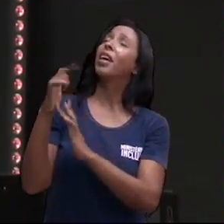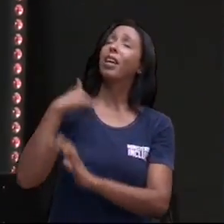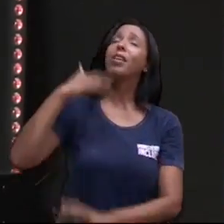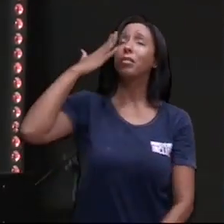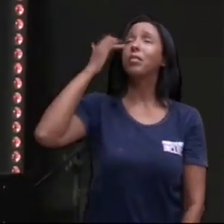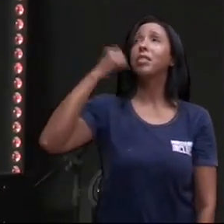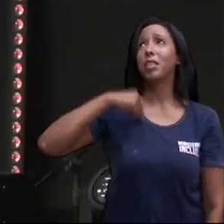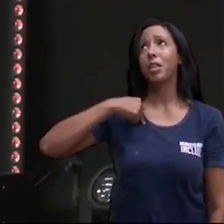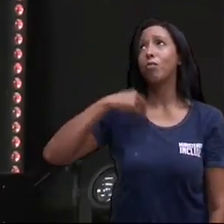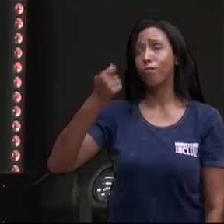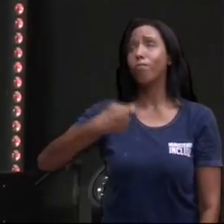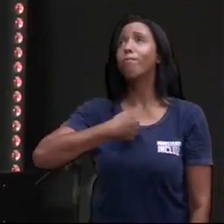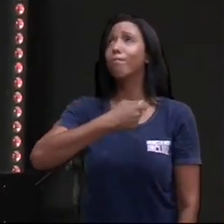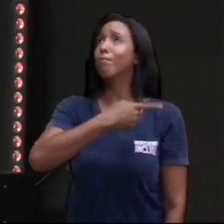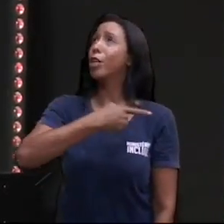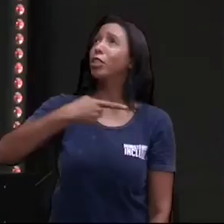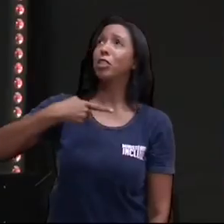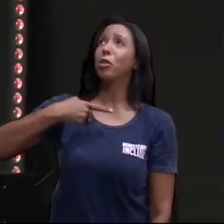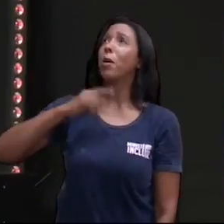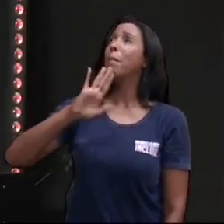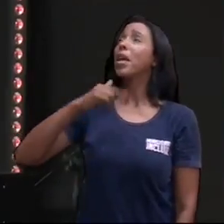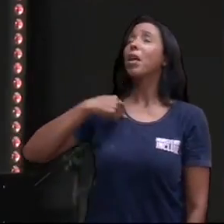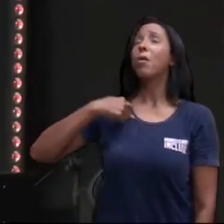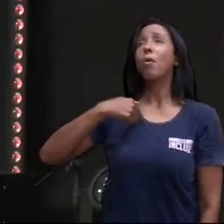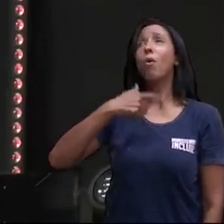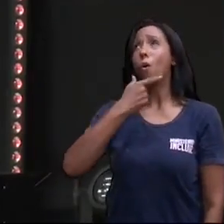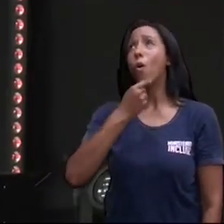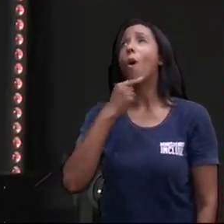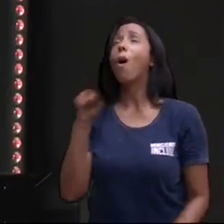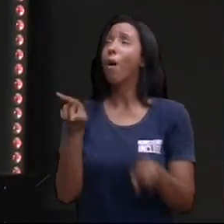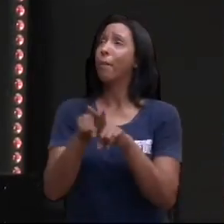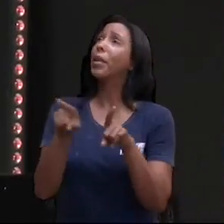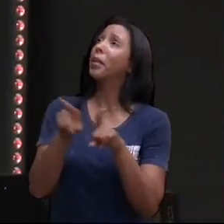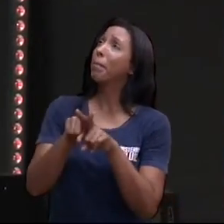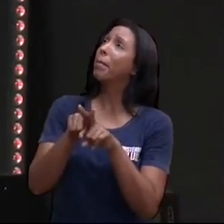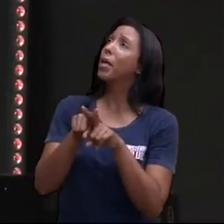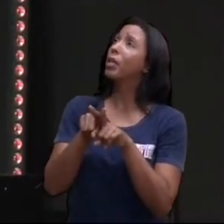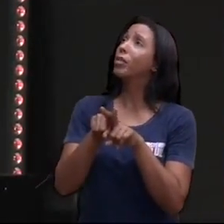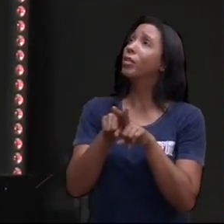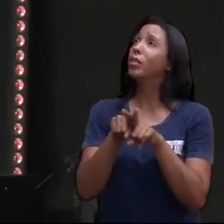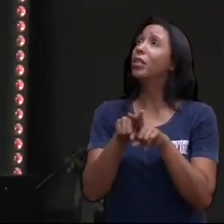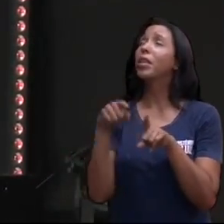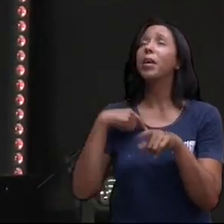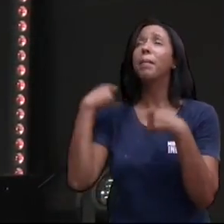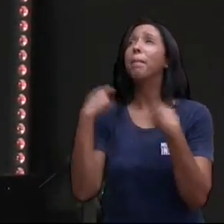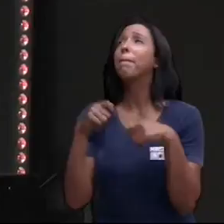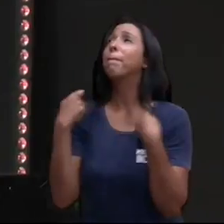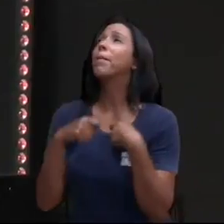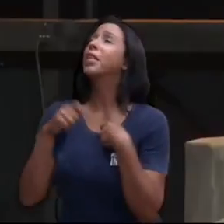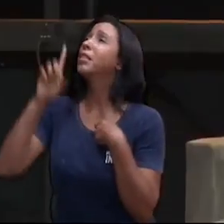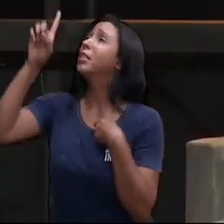sou pastor mas homem também sou é preciso do teu